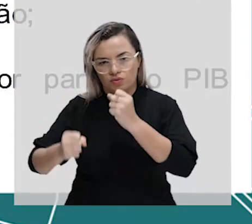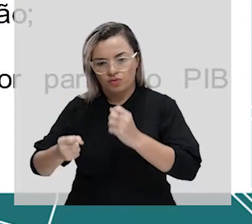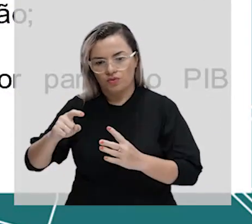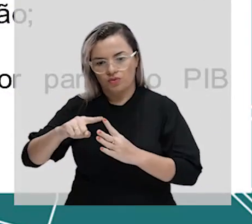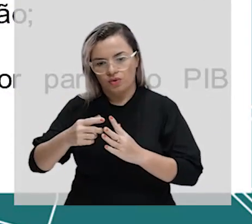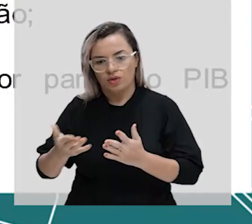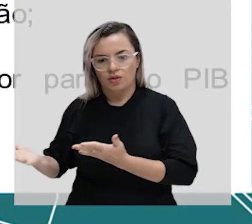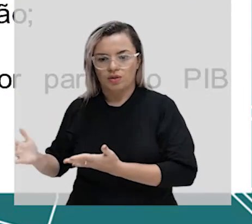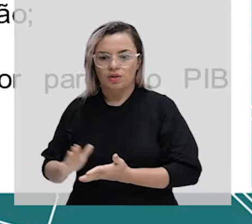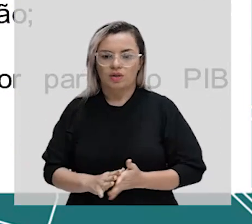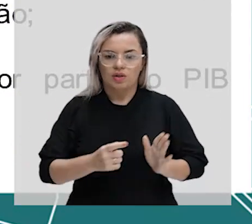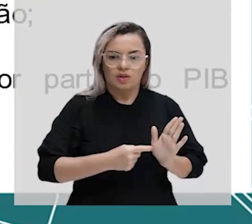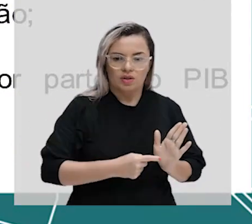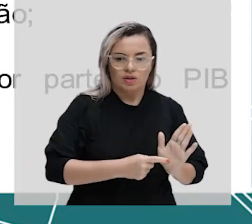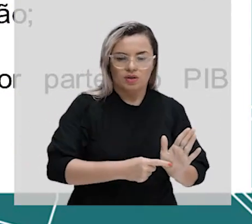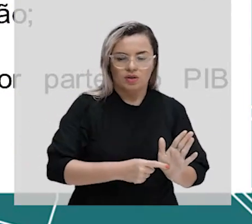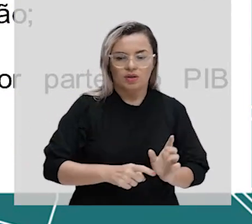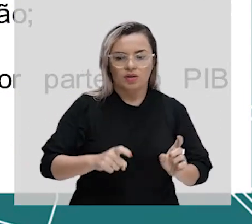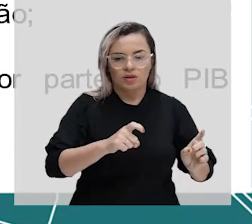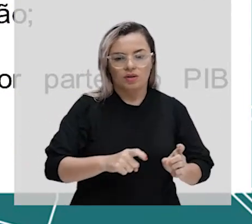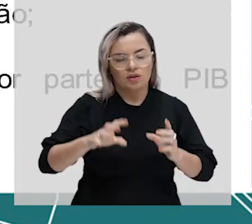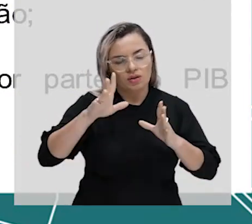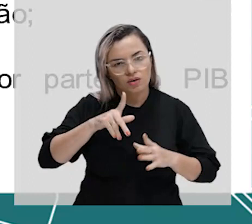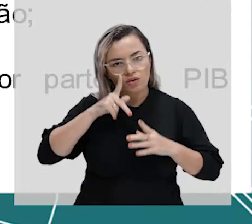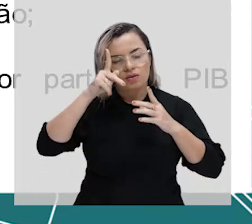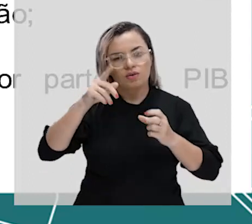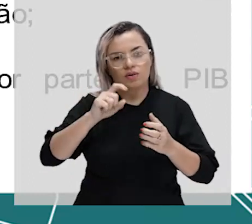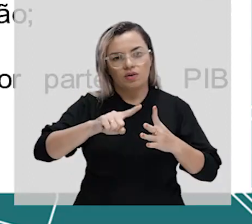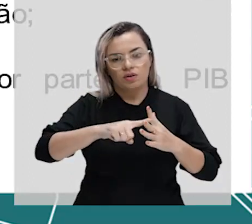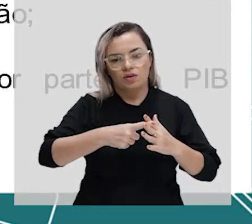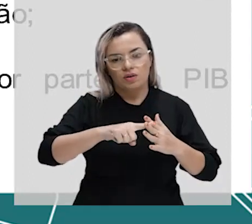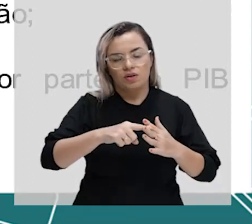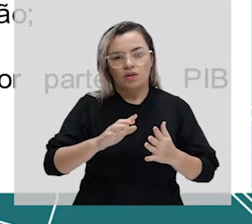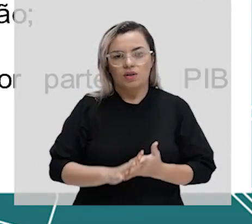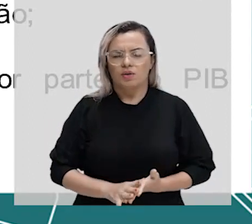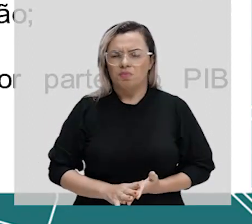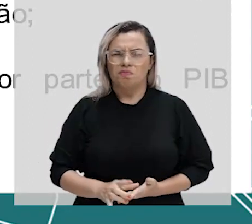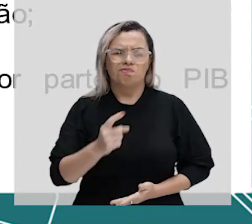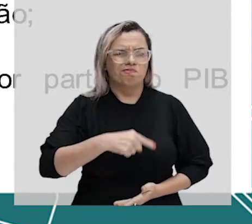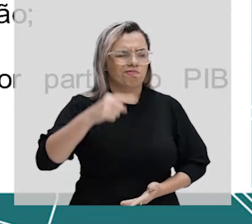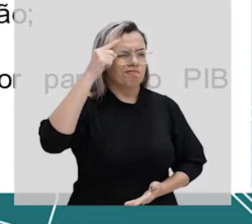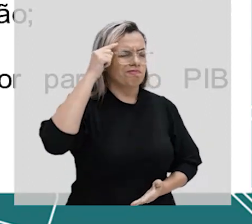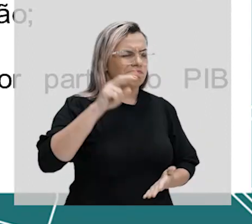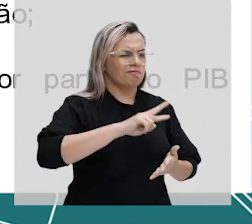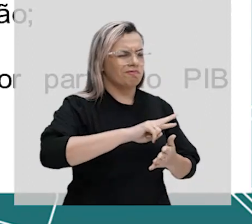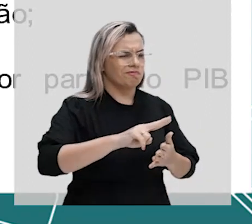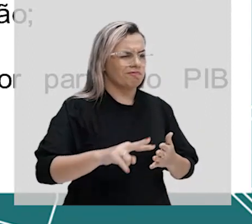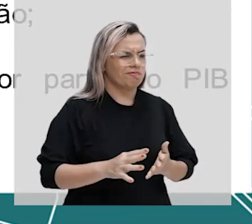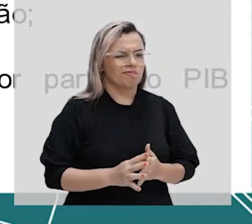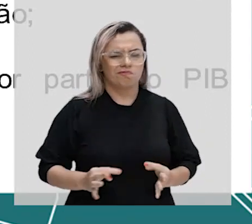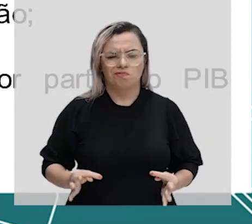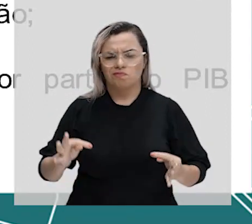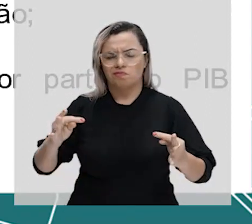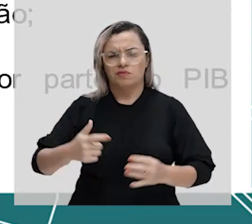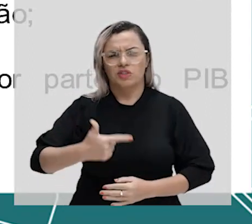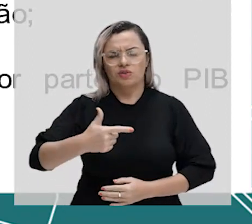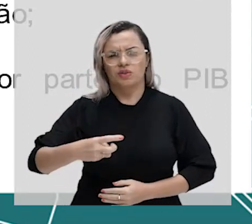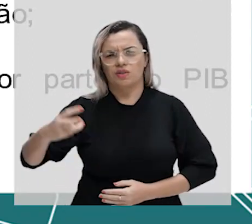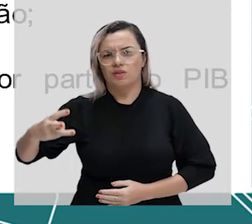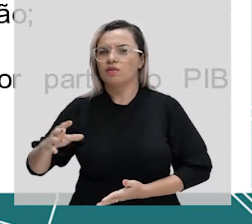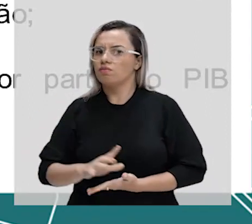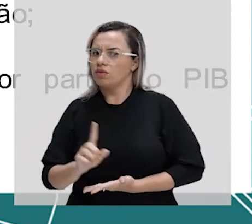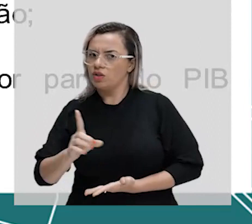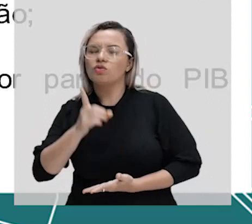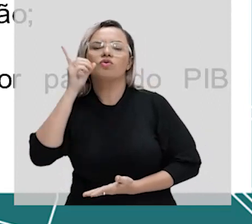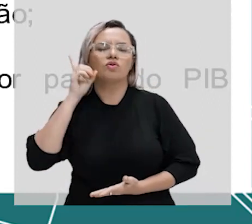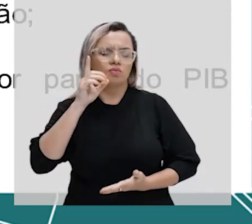agrícola forte e mecanizado. Muita gente pensa que os Estados Unidos só produzem tecnologia, né, segundo setor e terceiro setor. Não, os Estados Unidos também têm